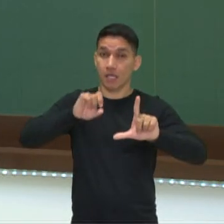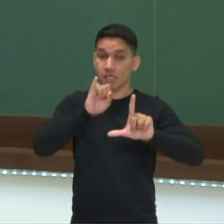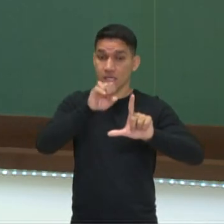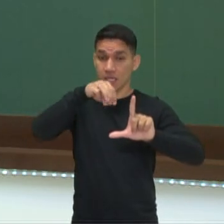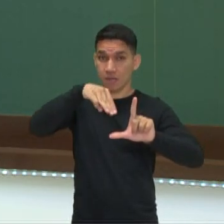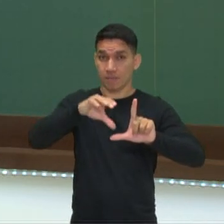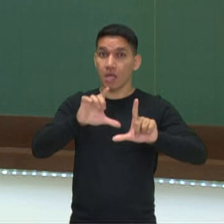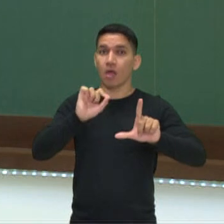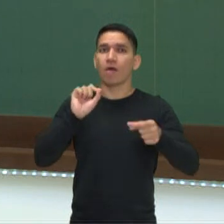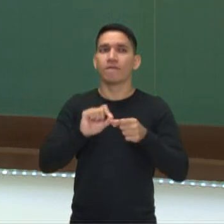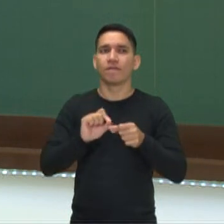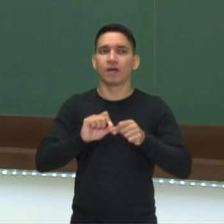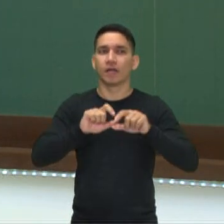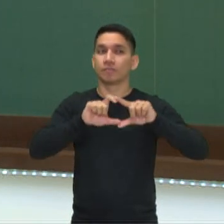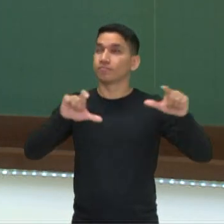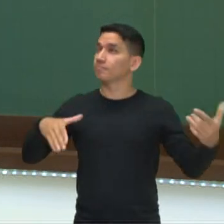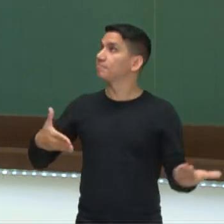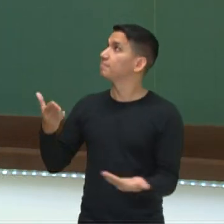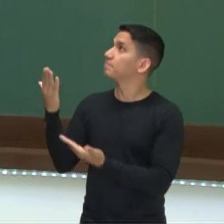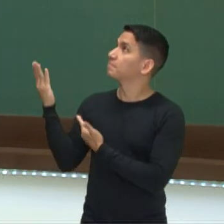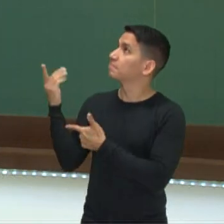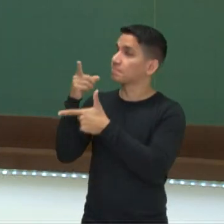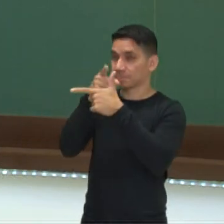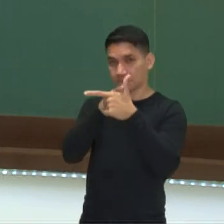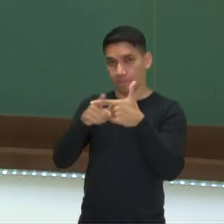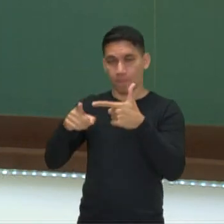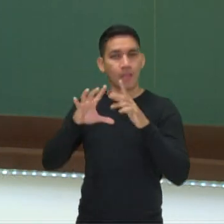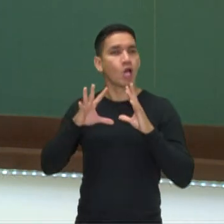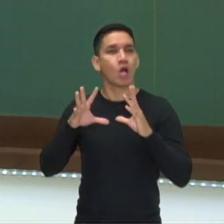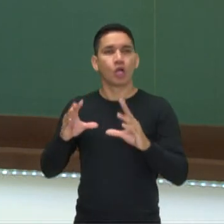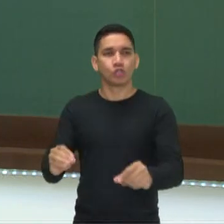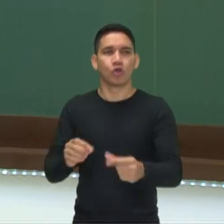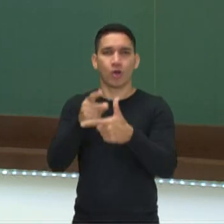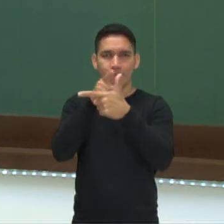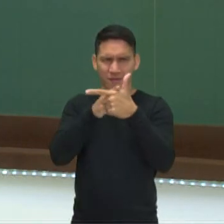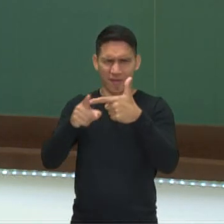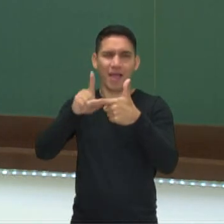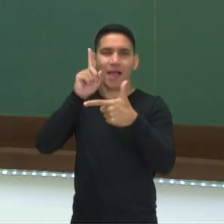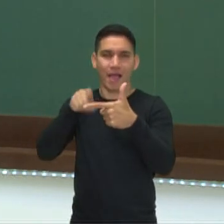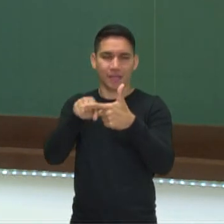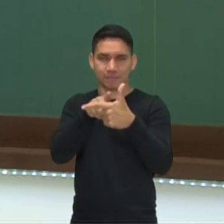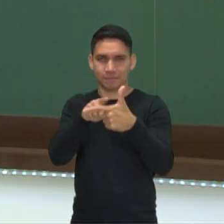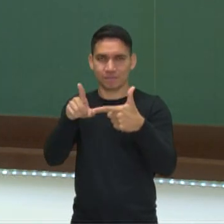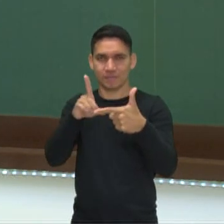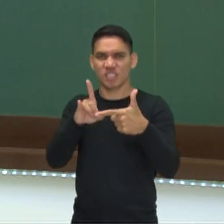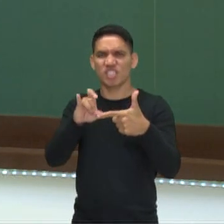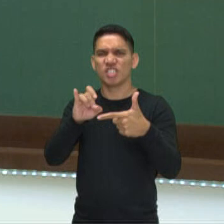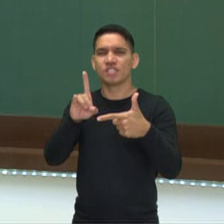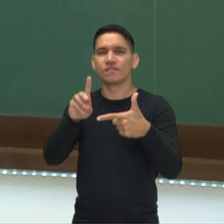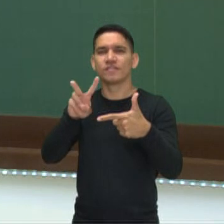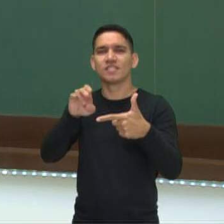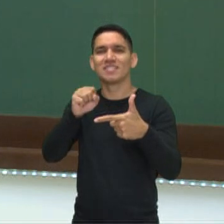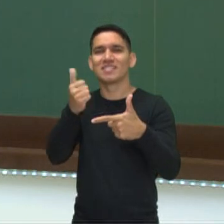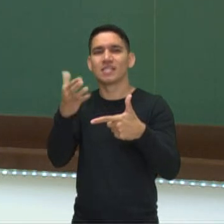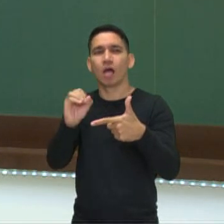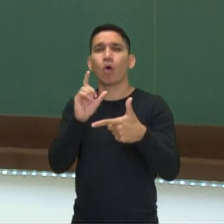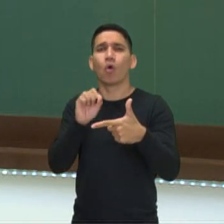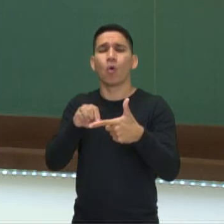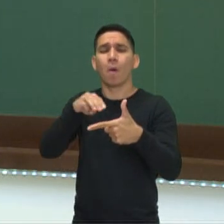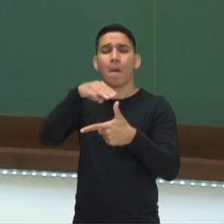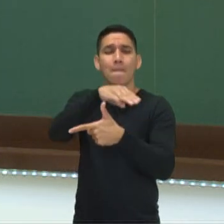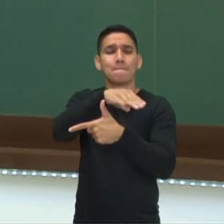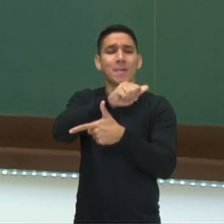consegue fazendo esta divisão, ó. Toda fração é uma divisão. Então nós dividimos o quê? A massa